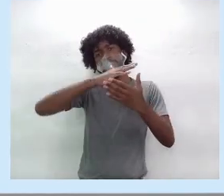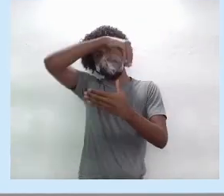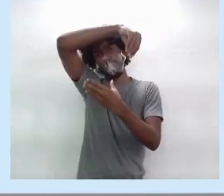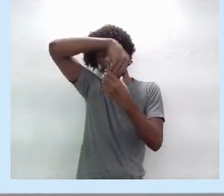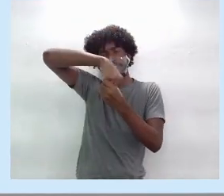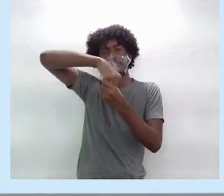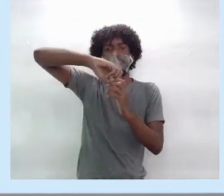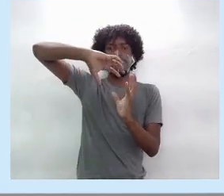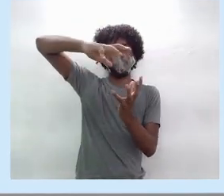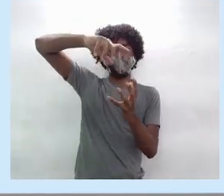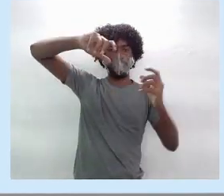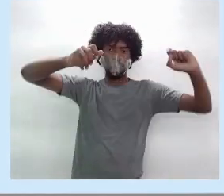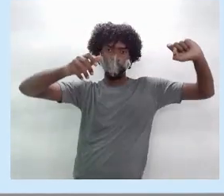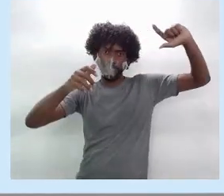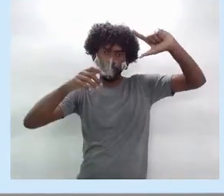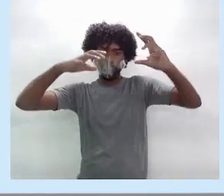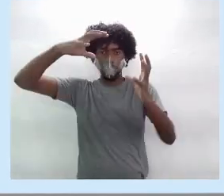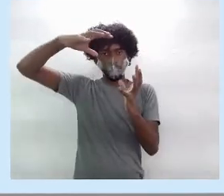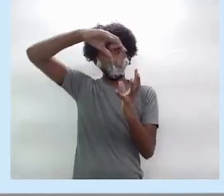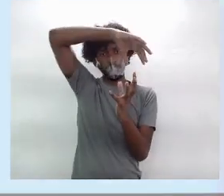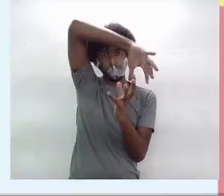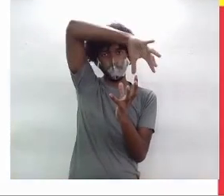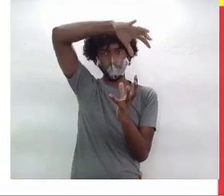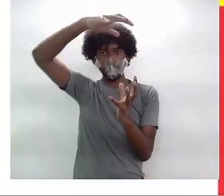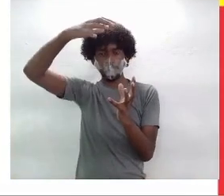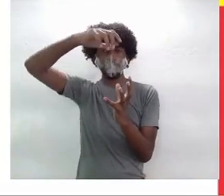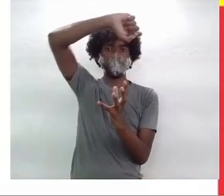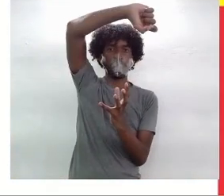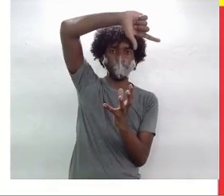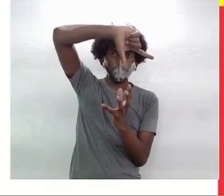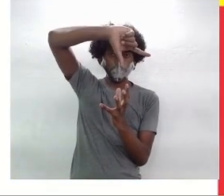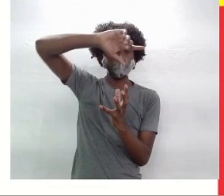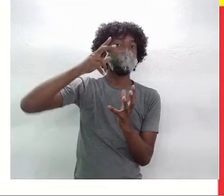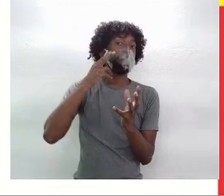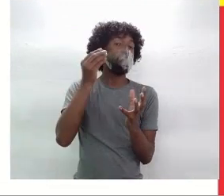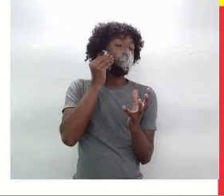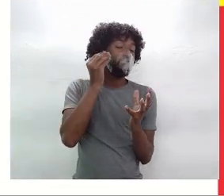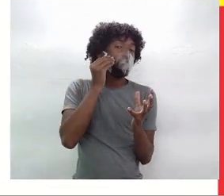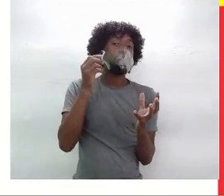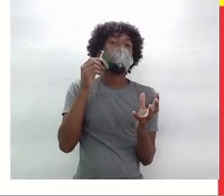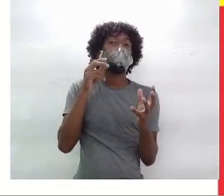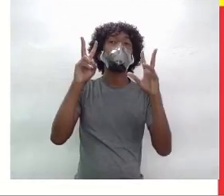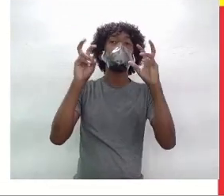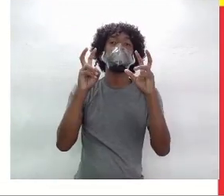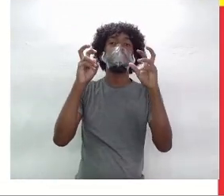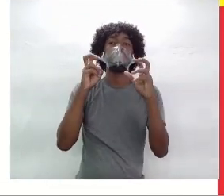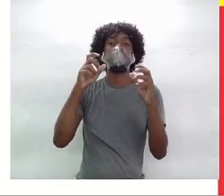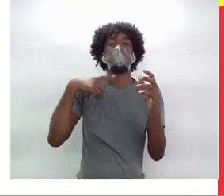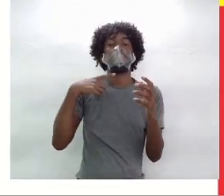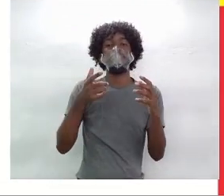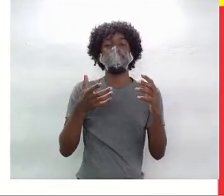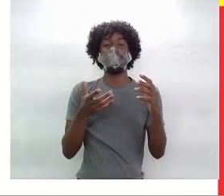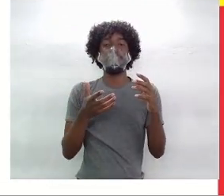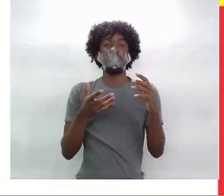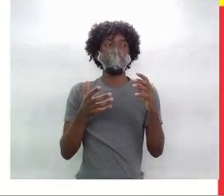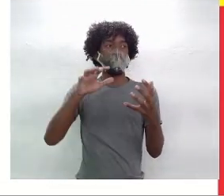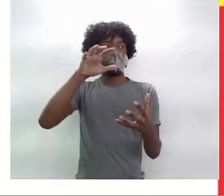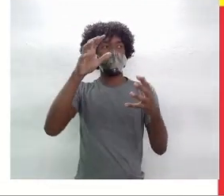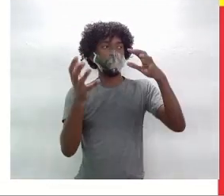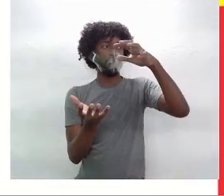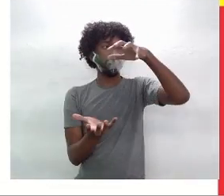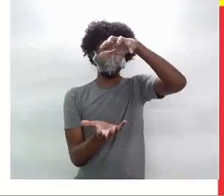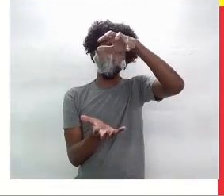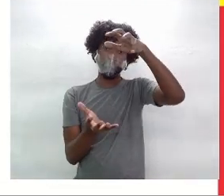planeta. Vê aí na telinha, quando a gente vê essa questão do eixo de inclinação. Observe